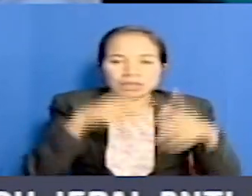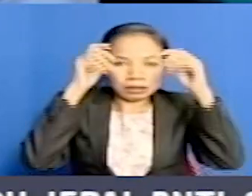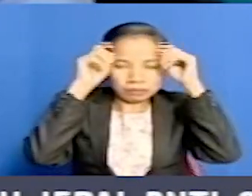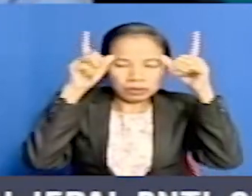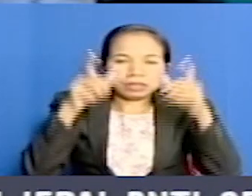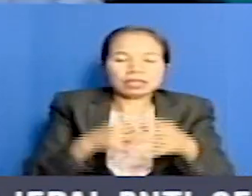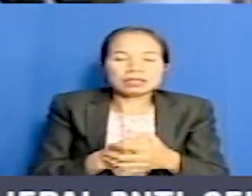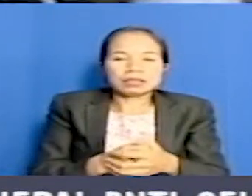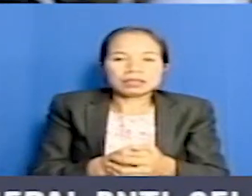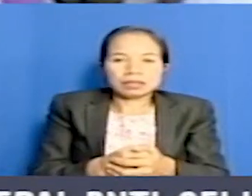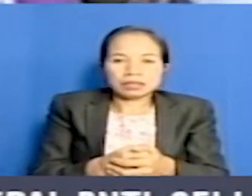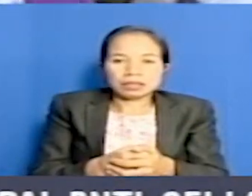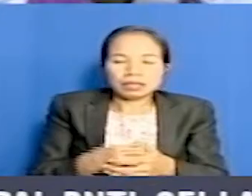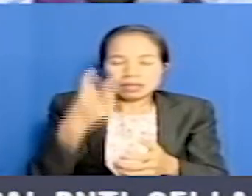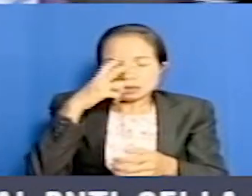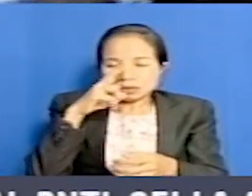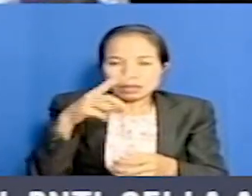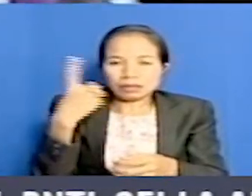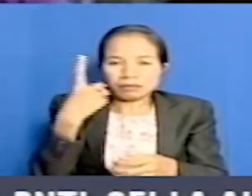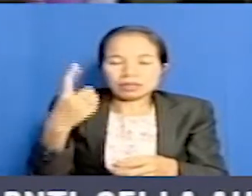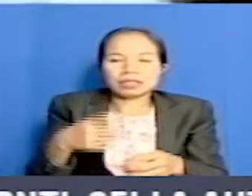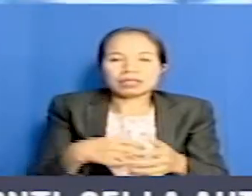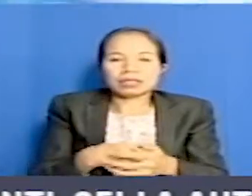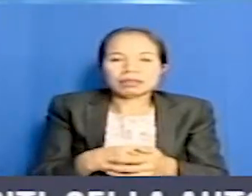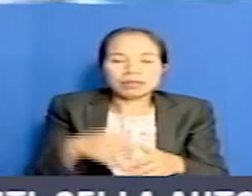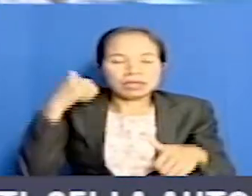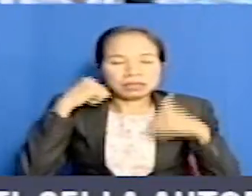Timor-Leste, a tu intensifica na fato em controle das